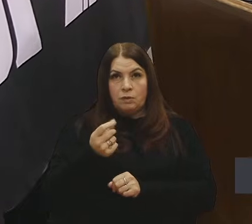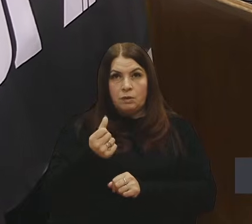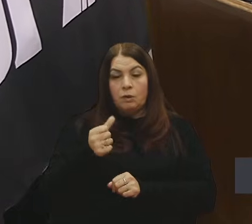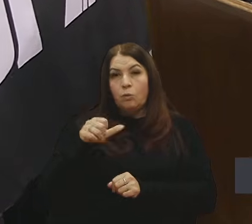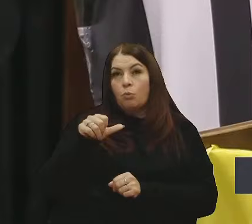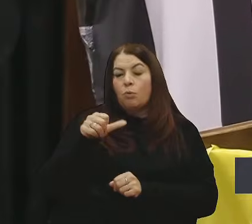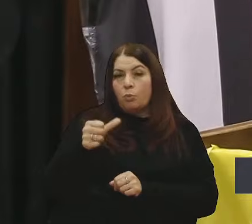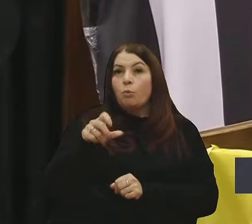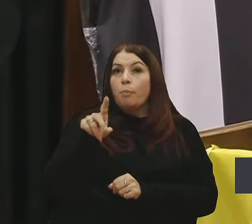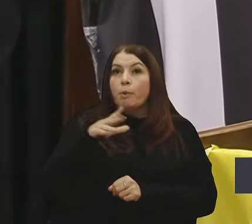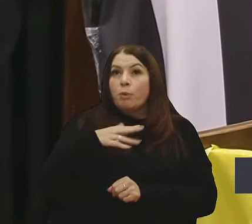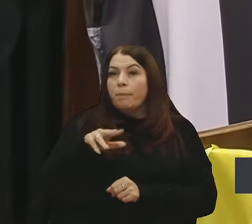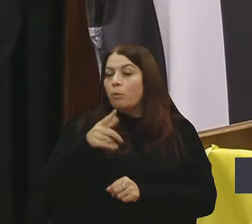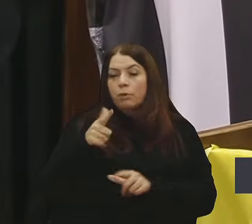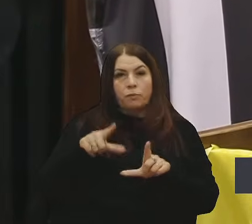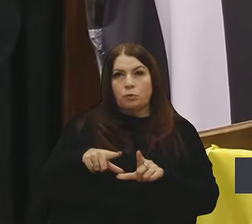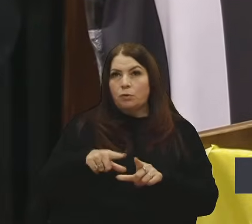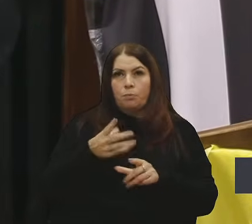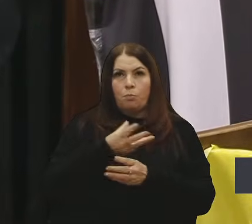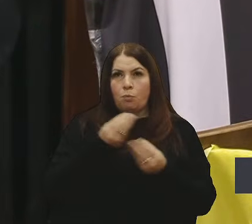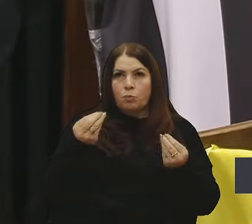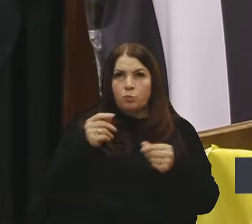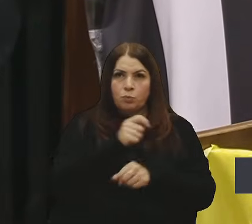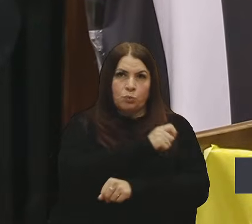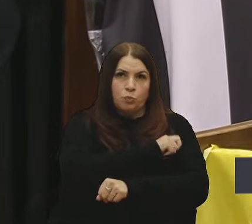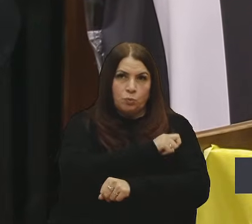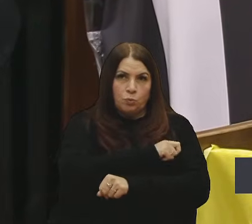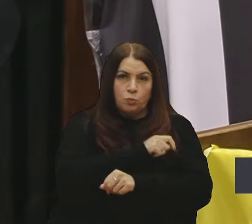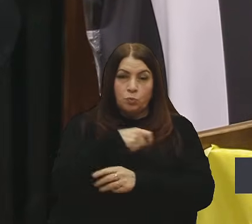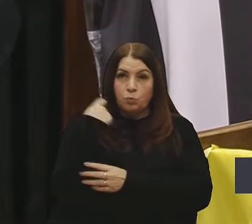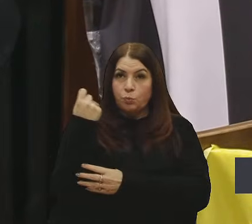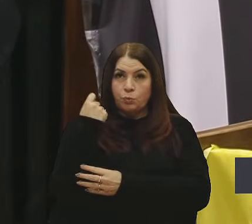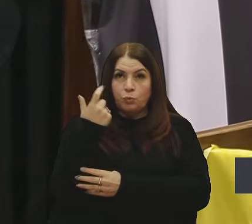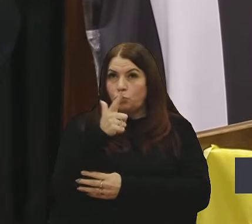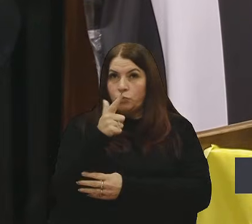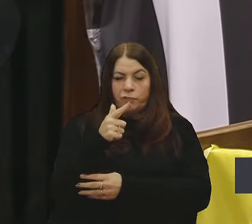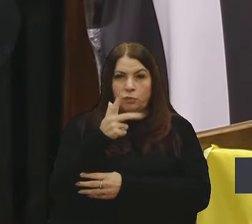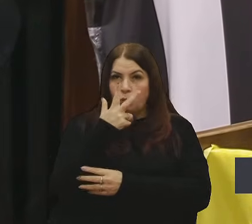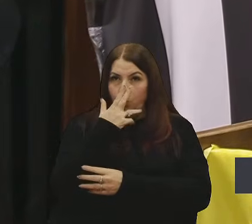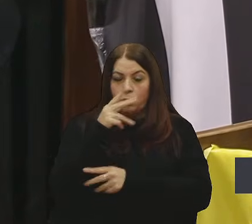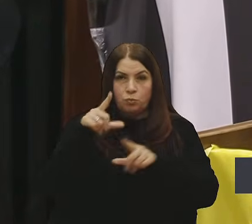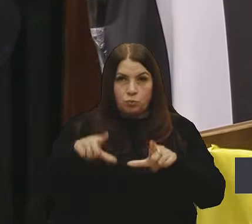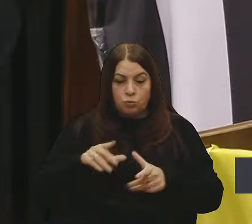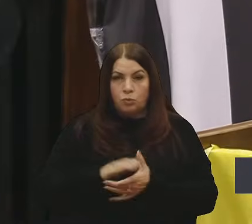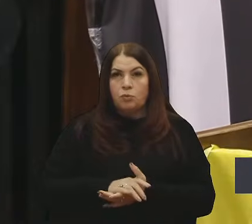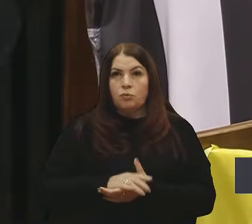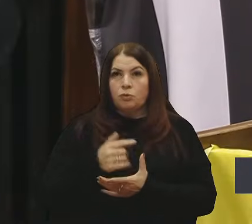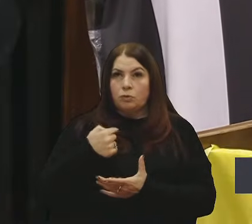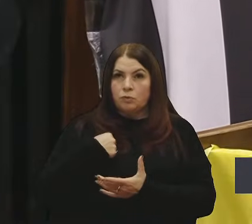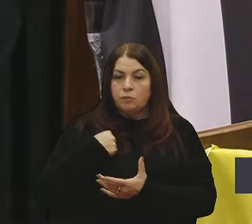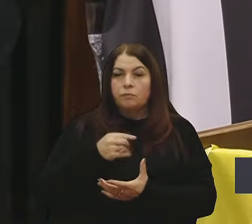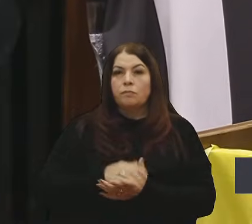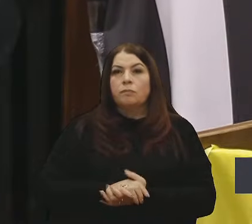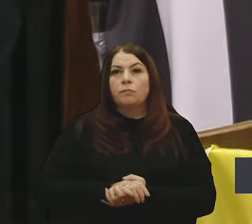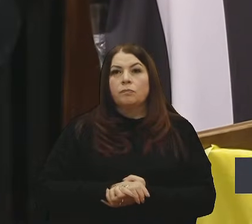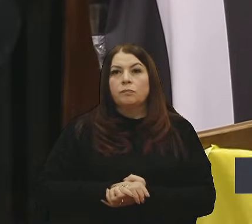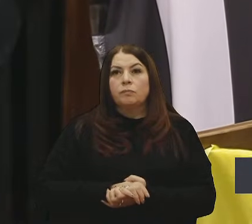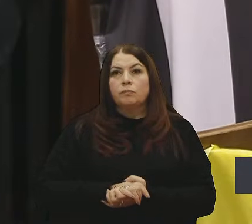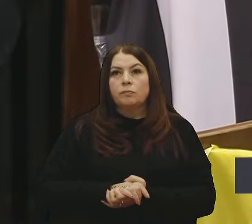não teve a mesma sorte. Milhares de estudantes do Rio Grande do Sul não tiveram a mesma sorte que eu.